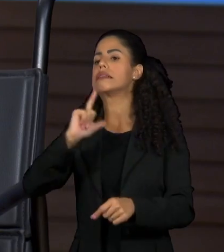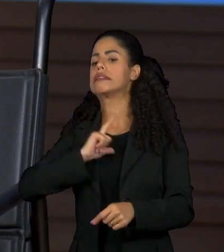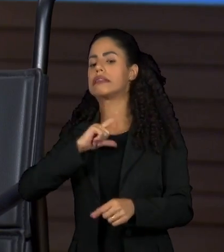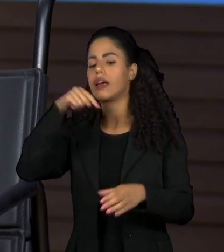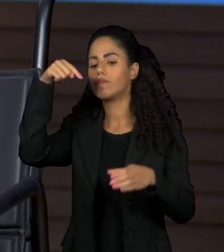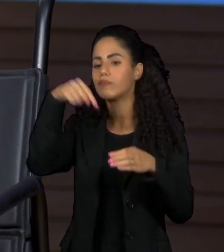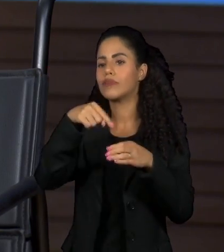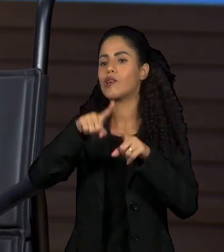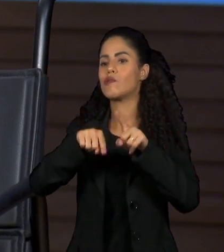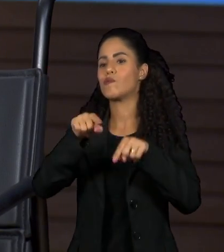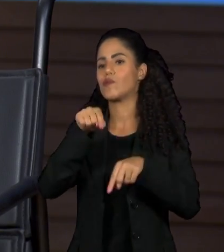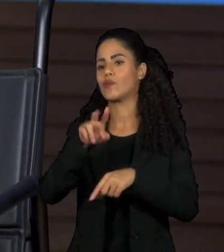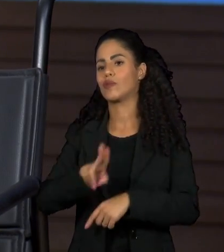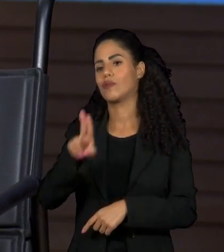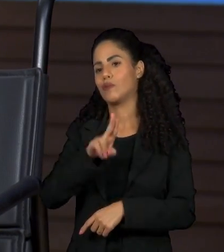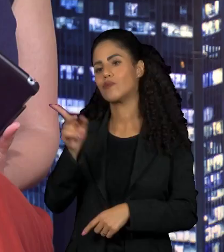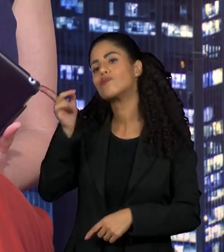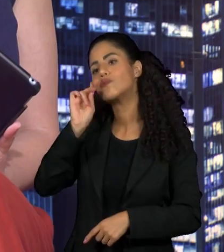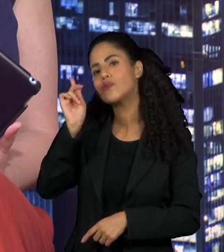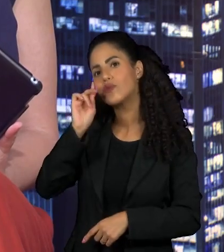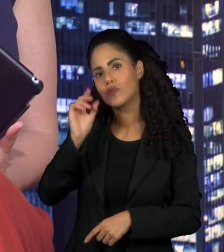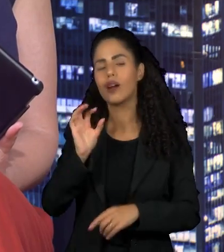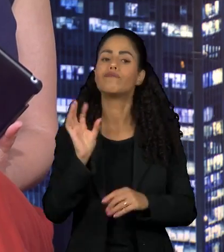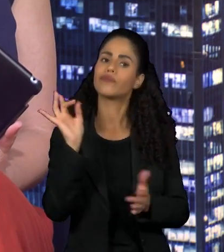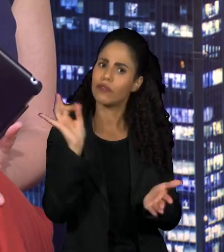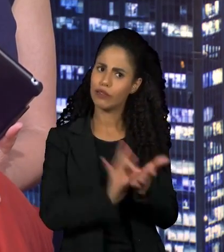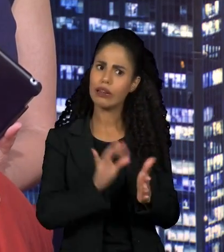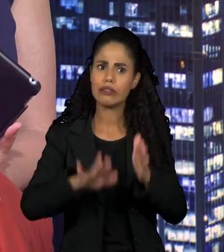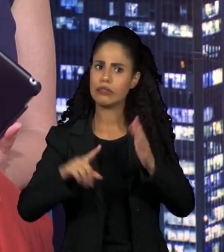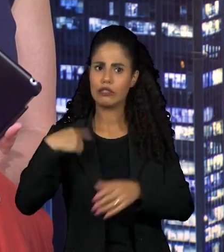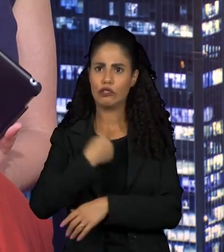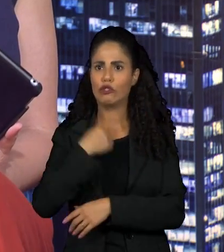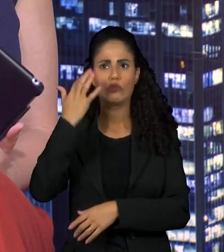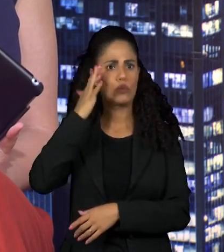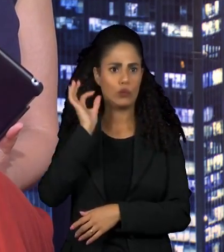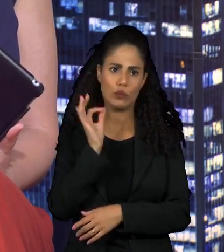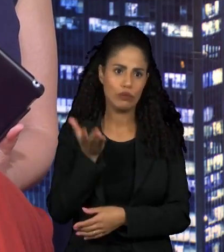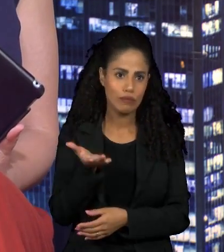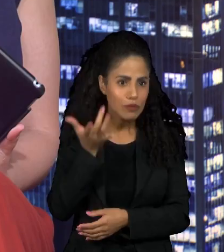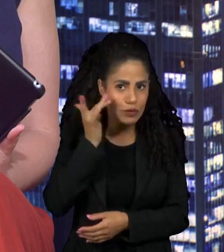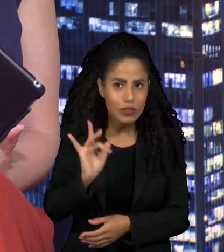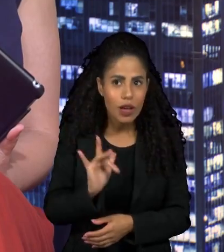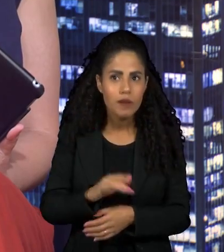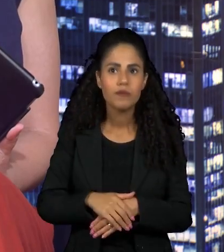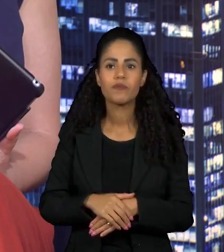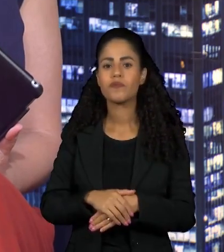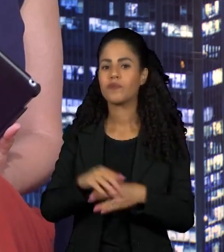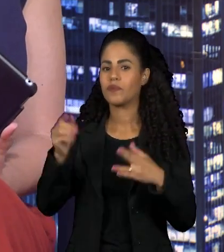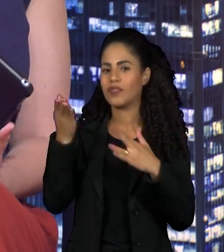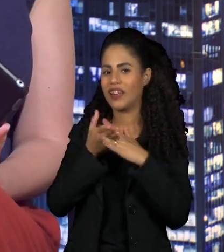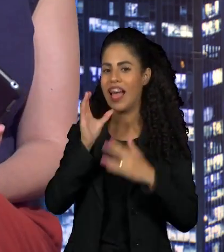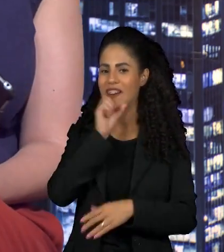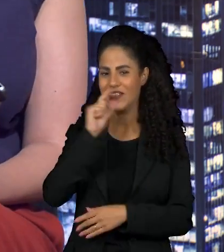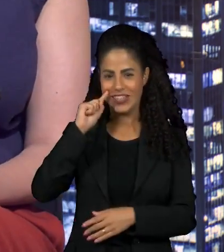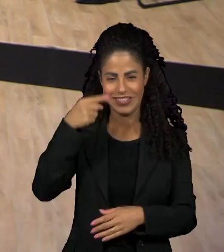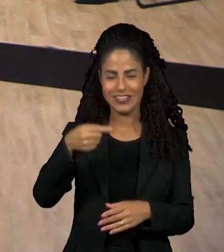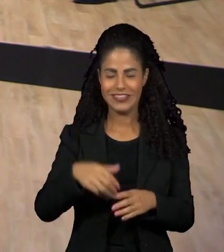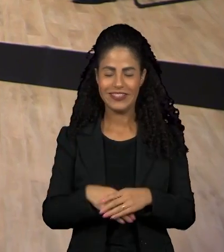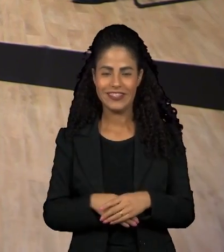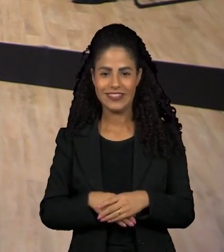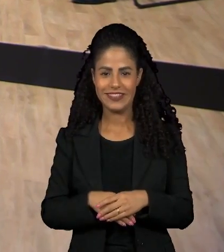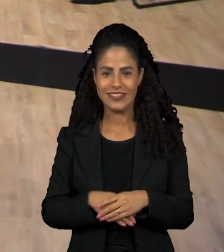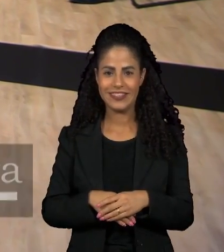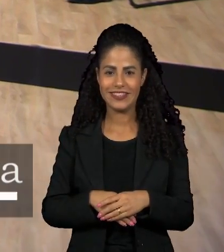está consumindo, o que ele está usando no dia a dia. Quanta coisa que a gente nem faz ideia, não é? Vamos fazer uma pausinha e a gente já volta.